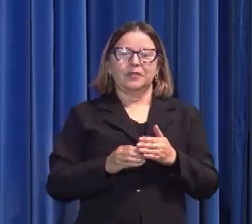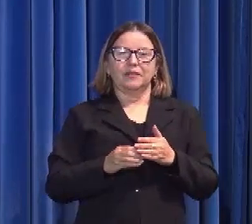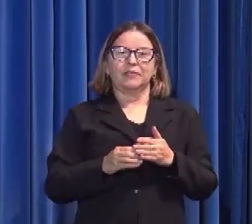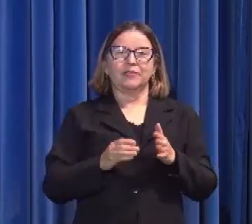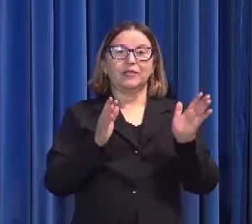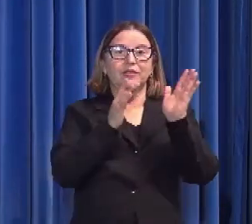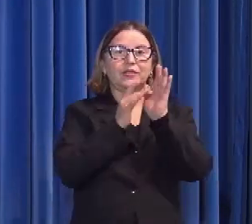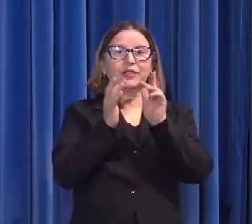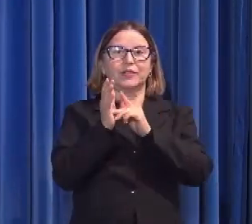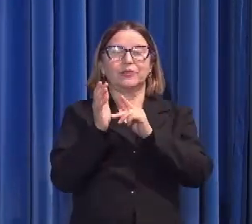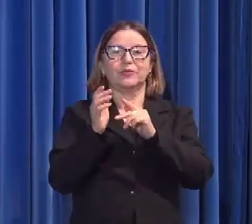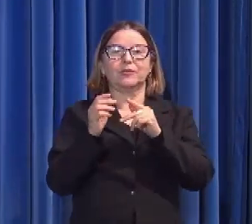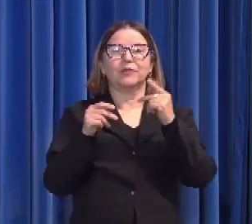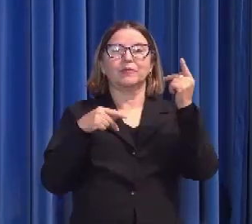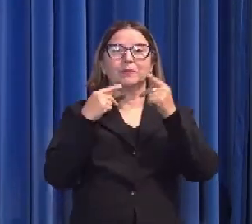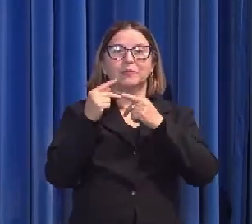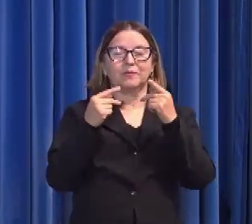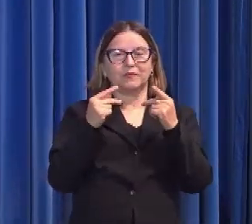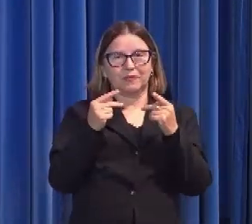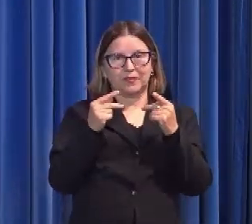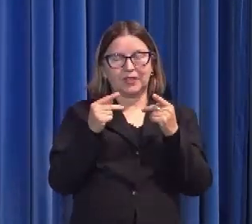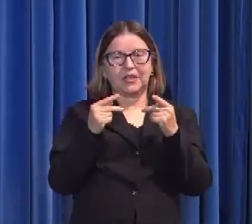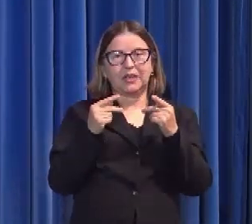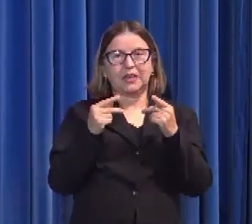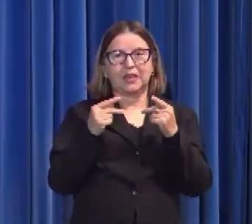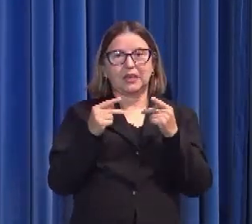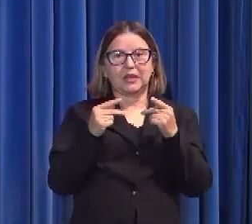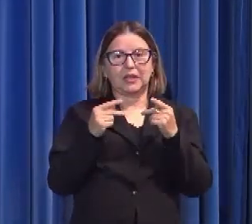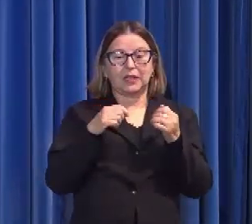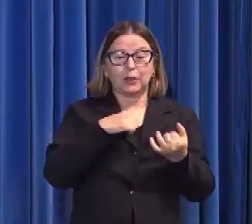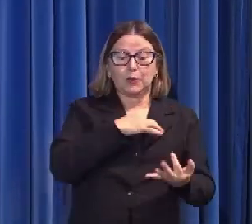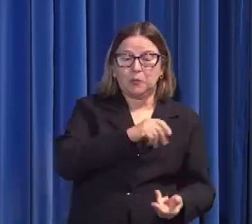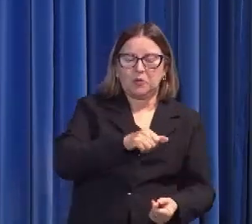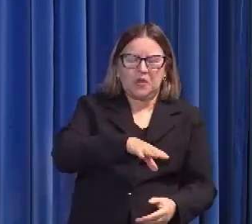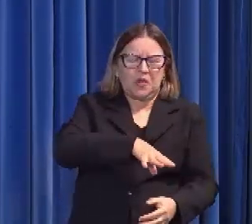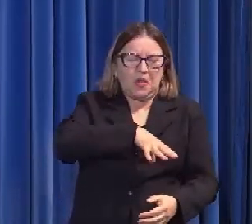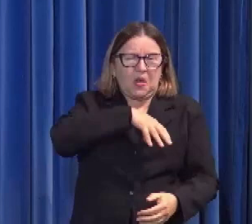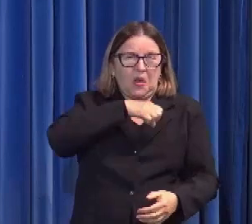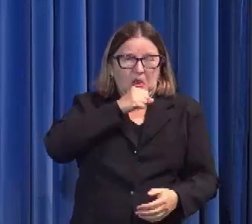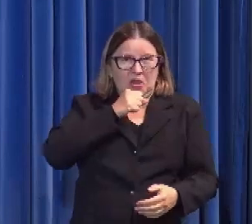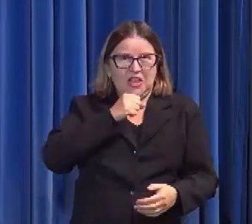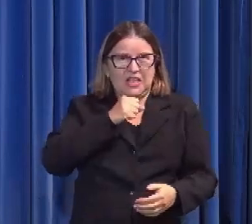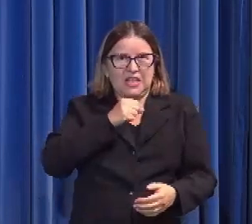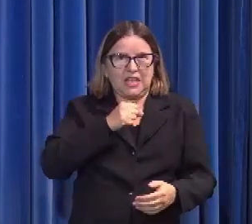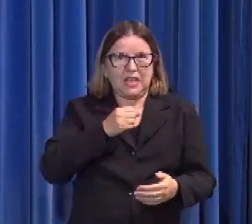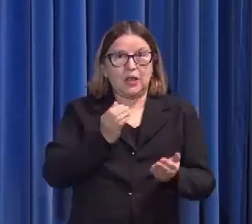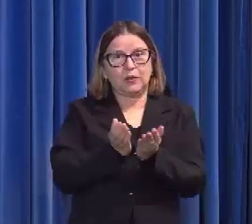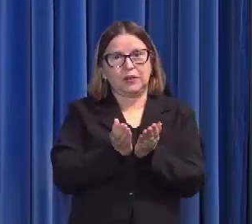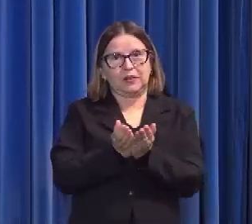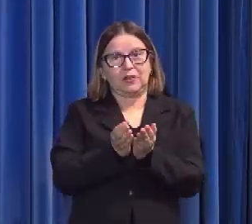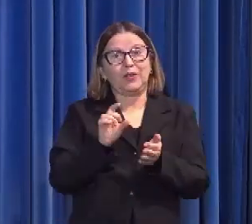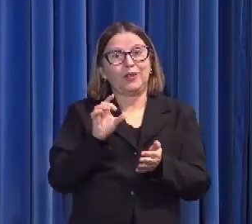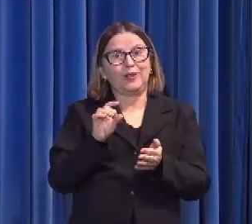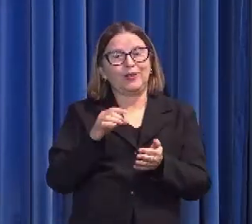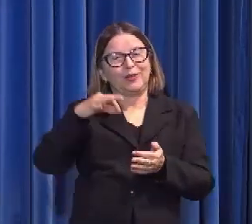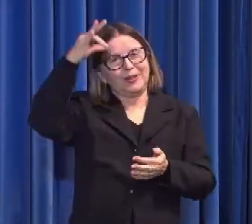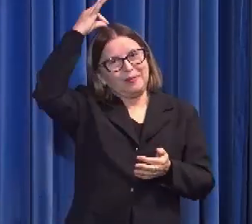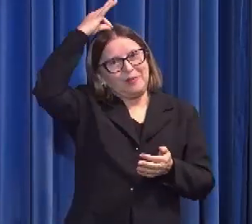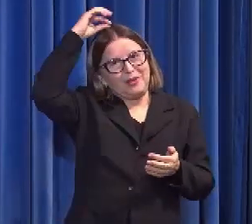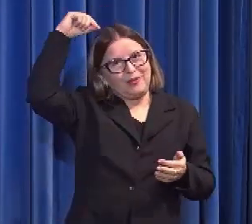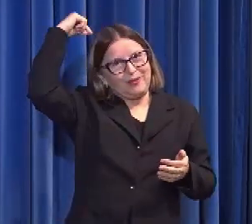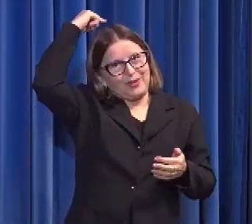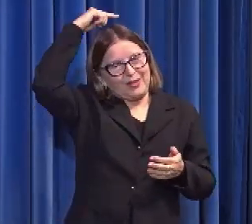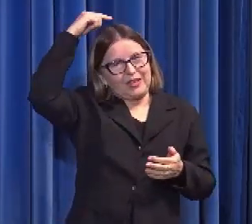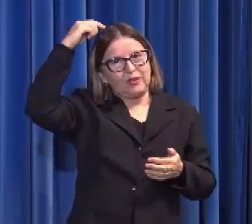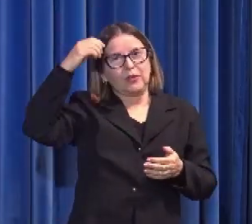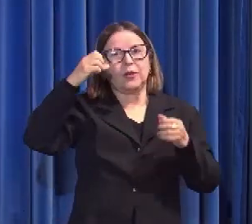Odeia o Chris tão Ah e só o espírito santo pode sustentar o Cristão no mundo em que